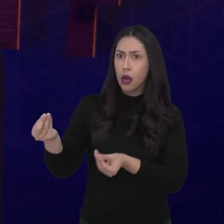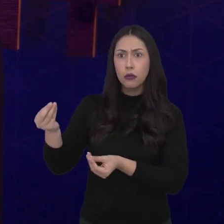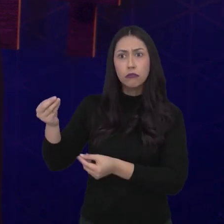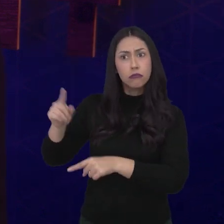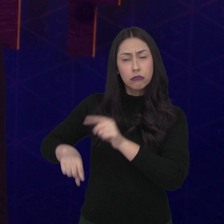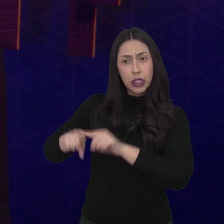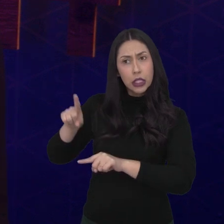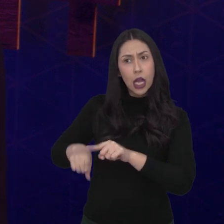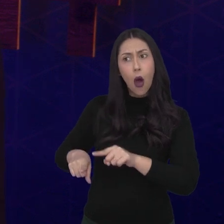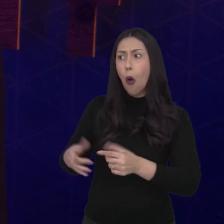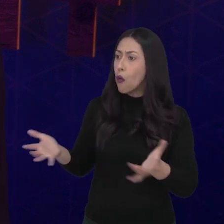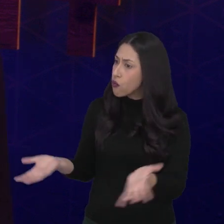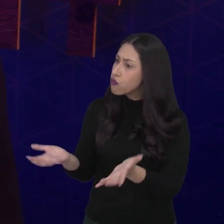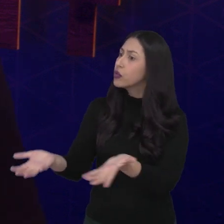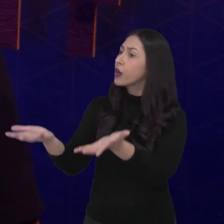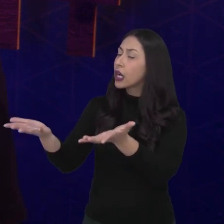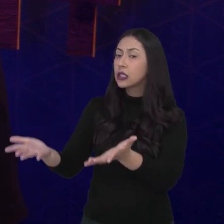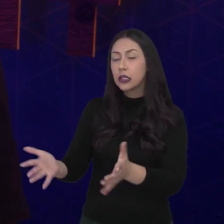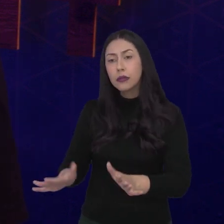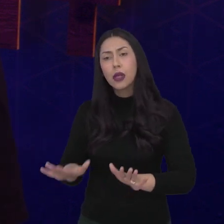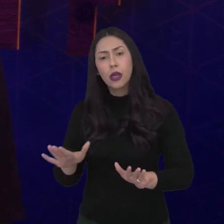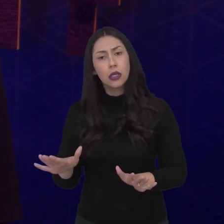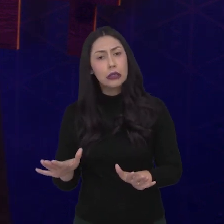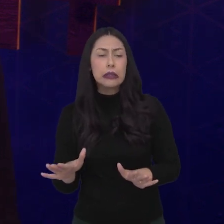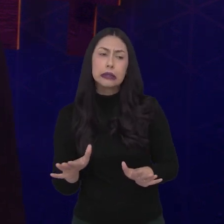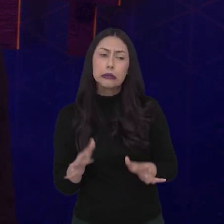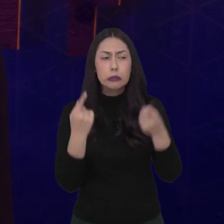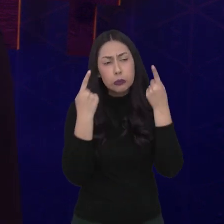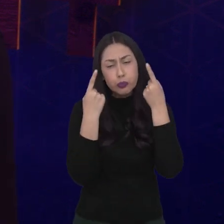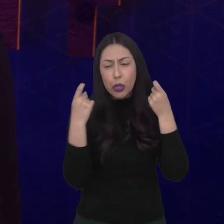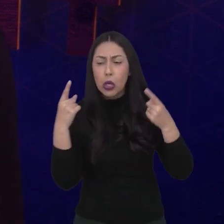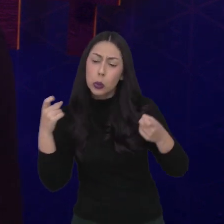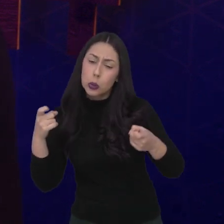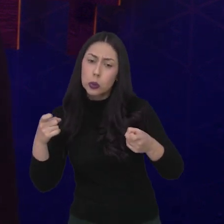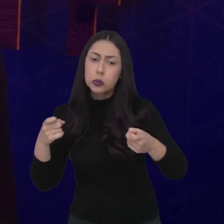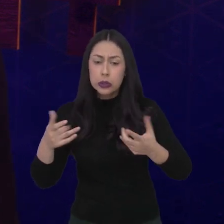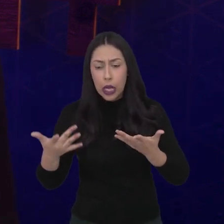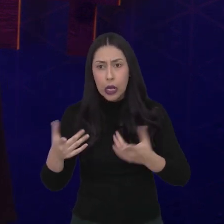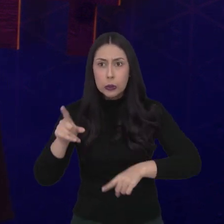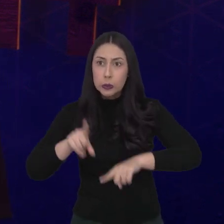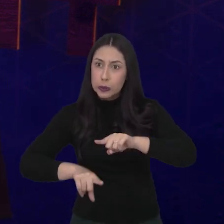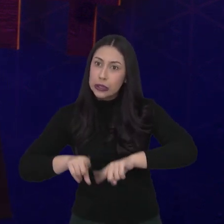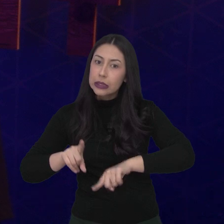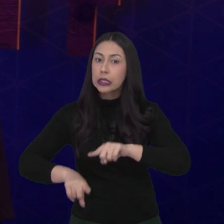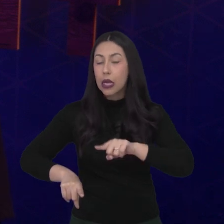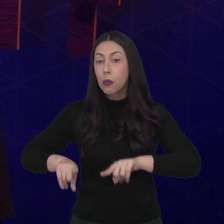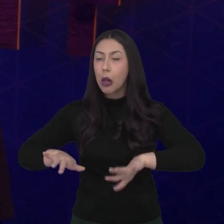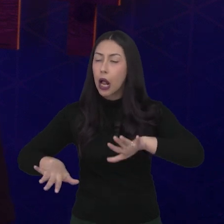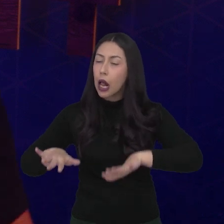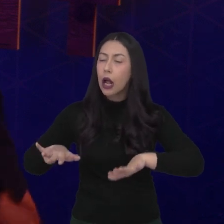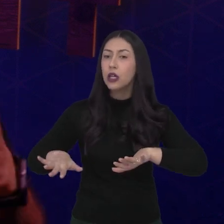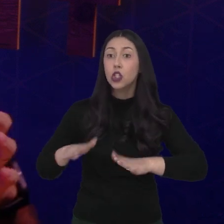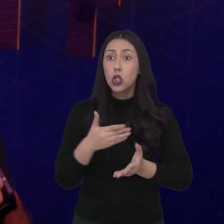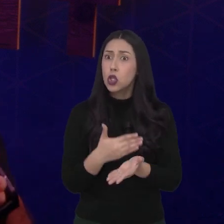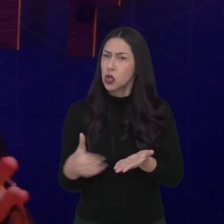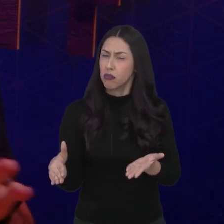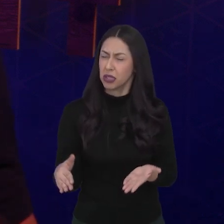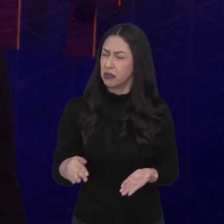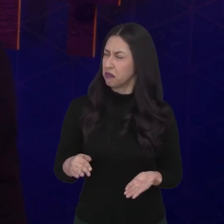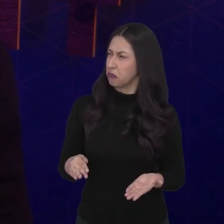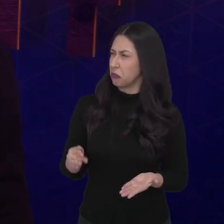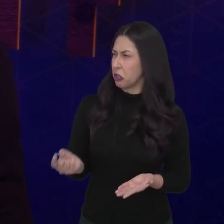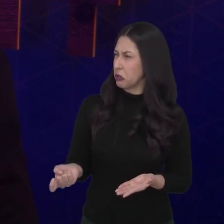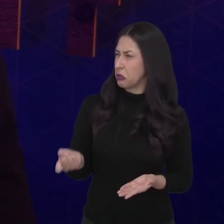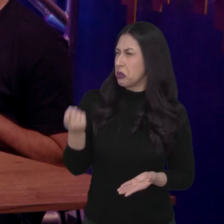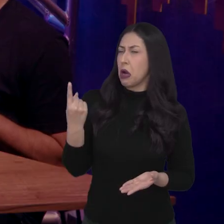tem que seguir o seu sonho. E aí ele faz lá um barulho com o instrumento. No começo, todo